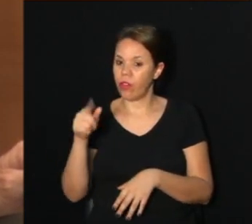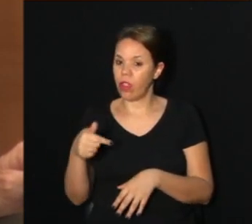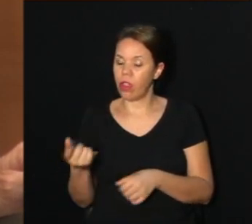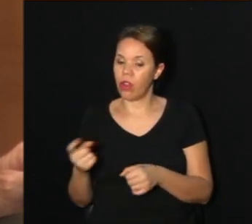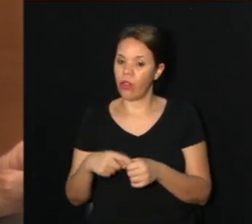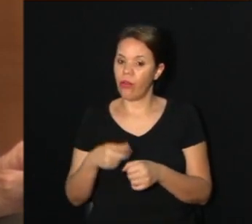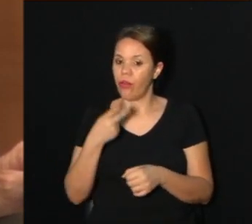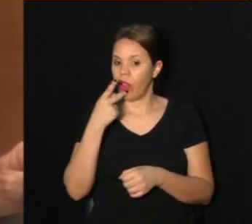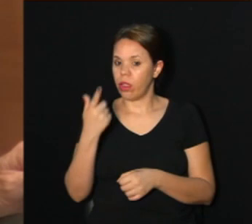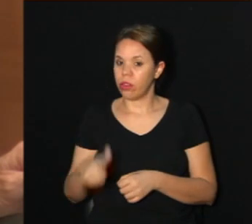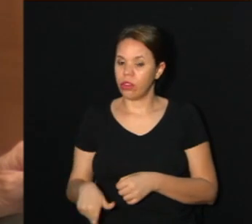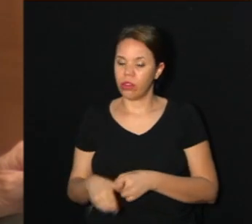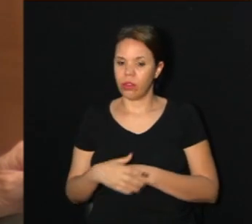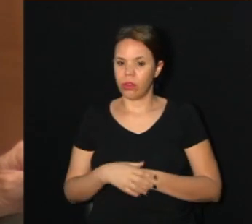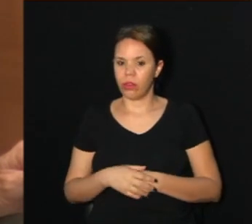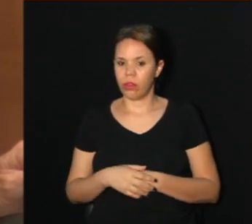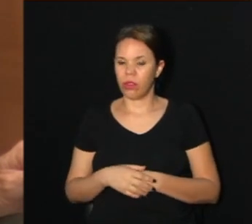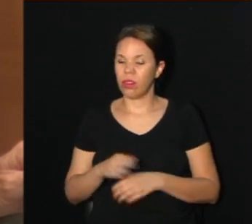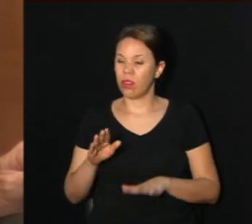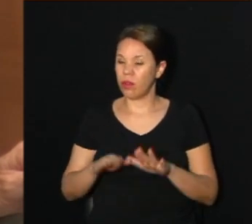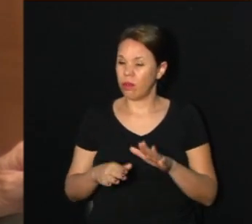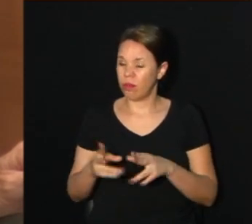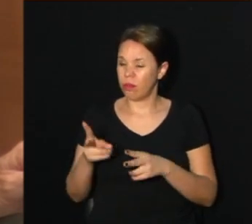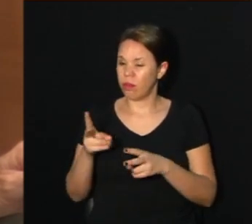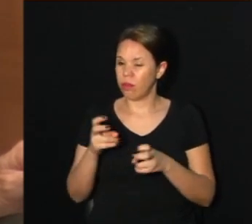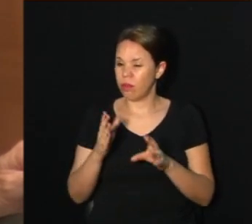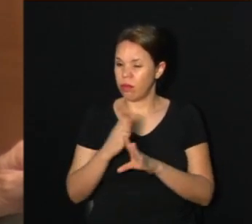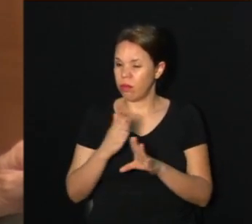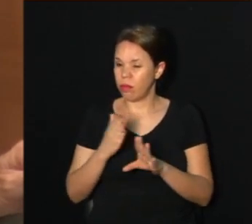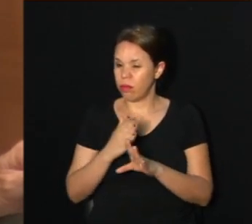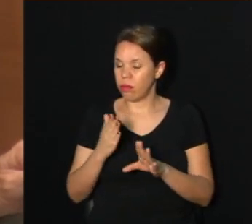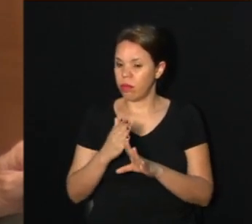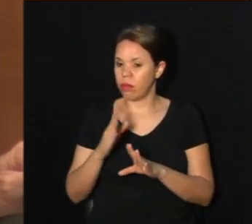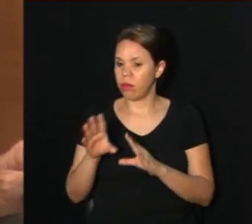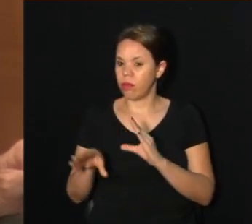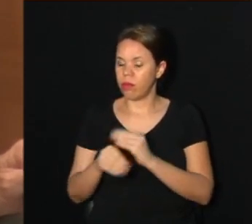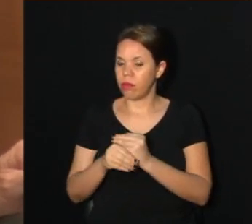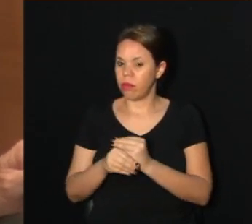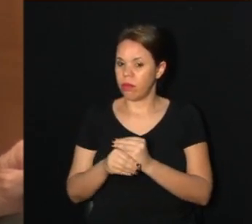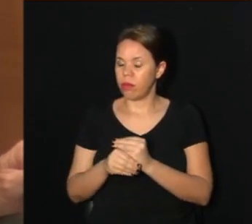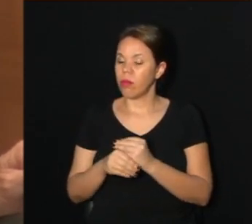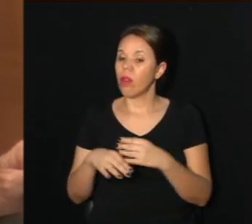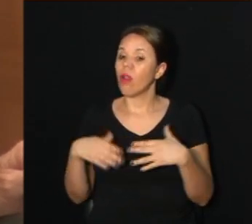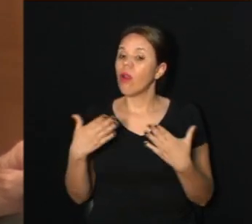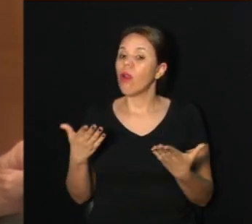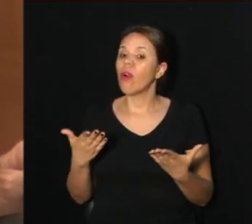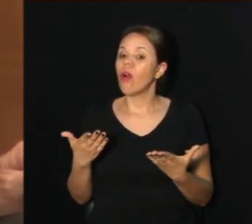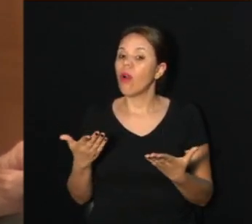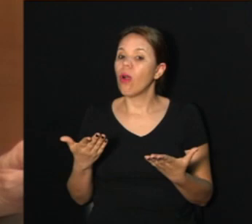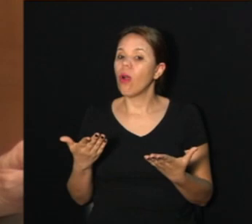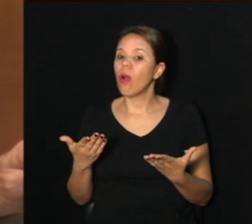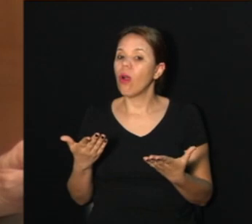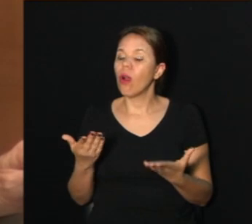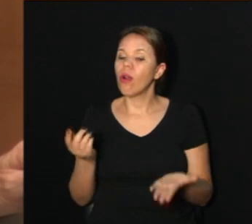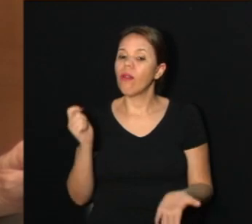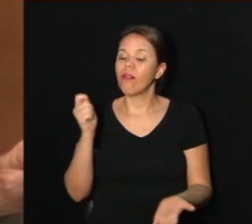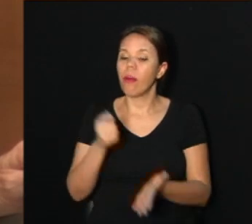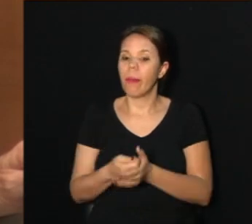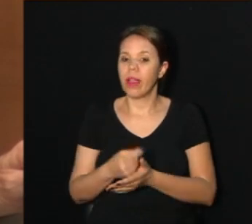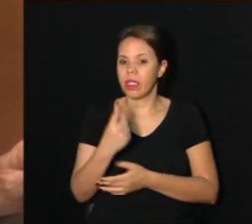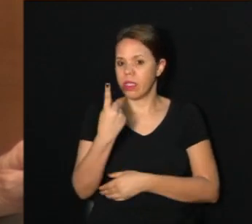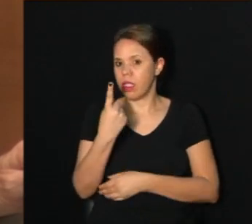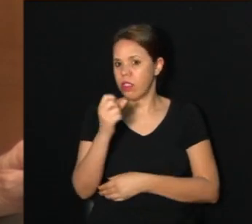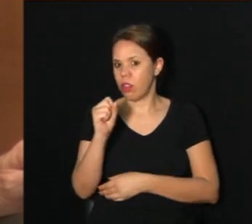novamente, está subestimado isso aí. Porque é o custo de implantação, onde é que vão enfiar cerca de